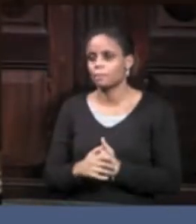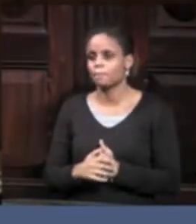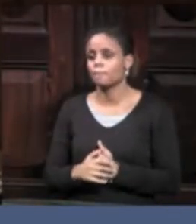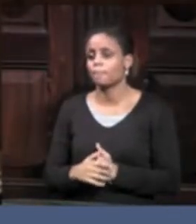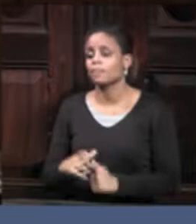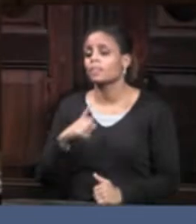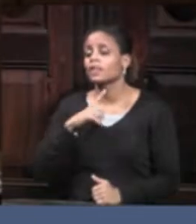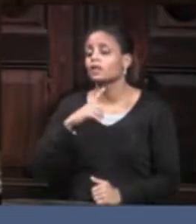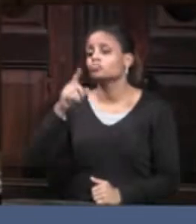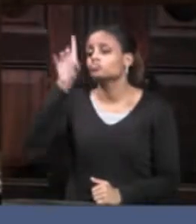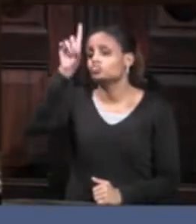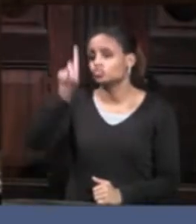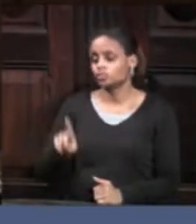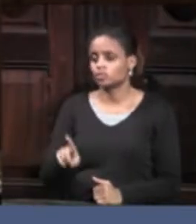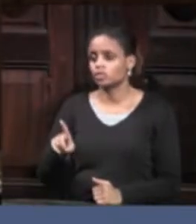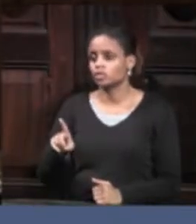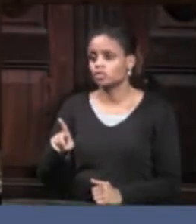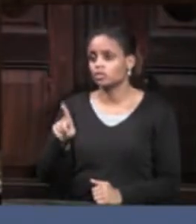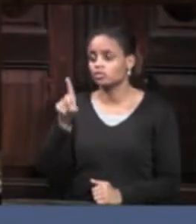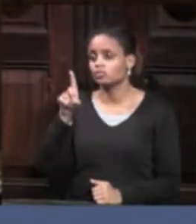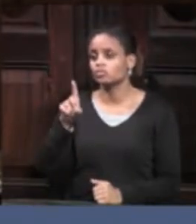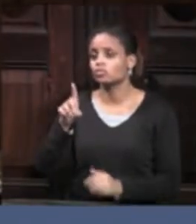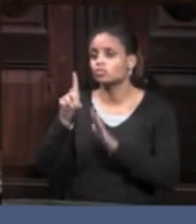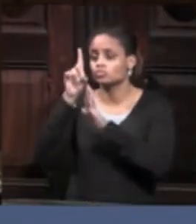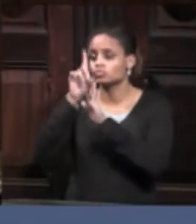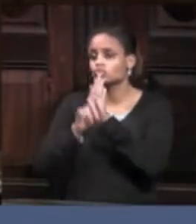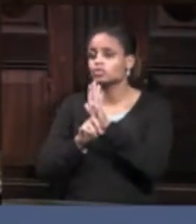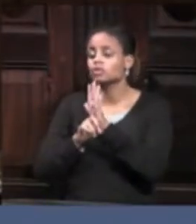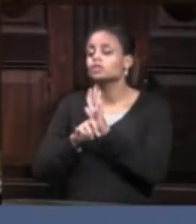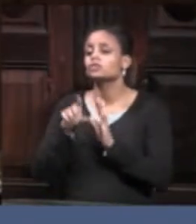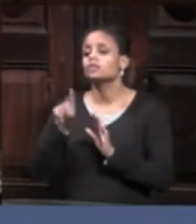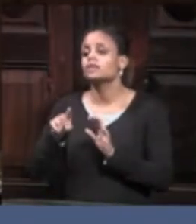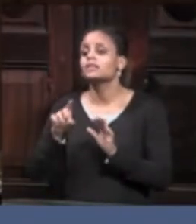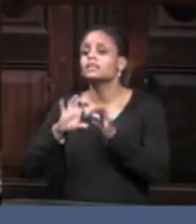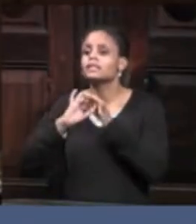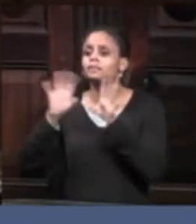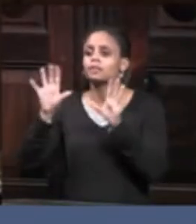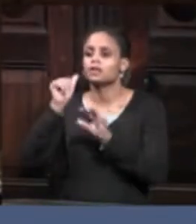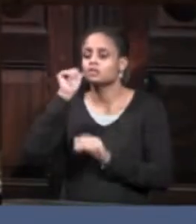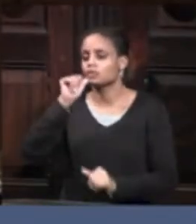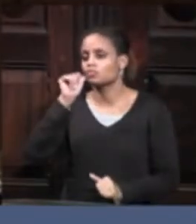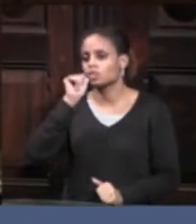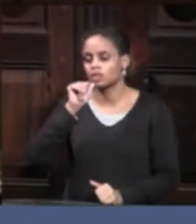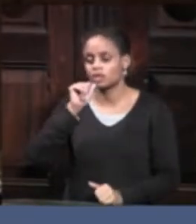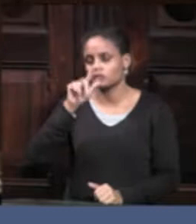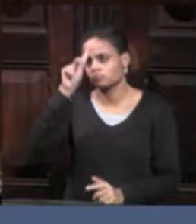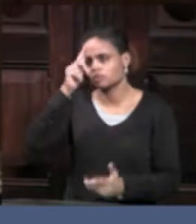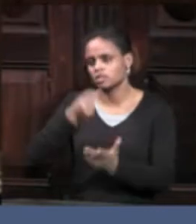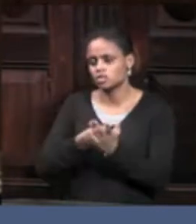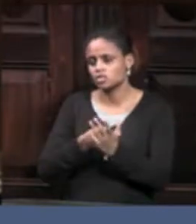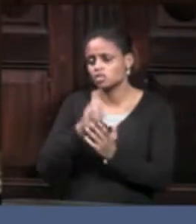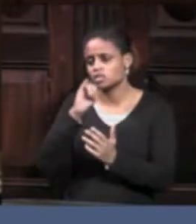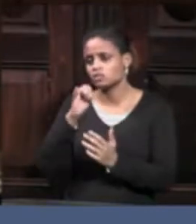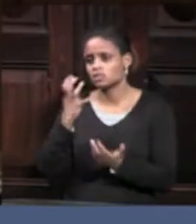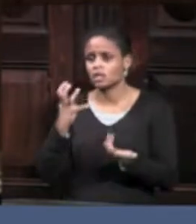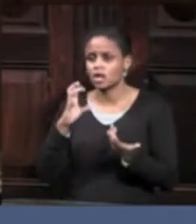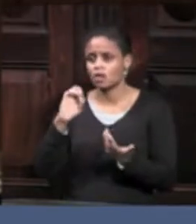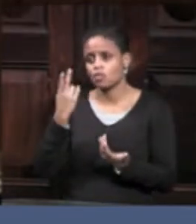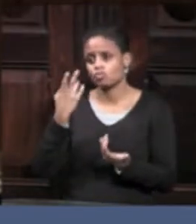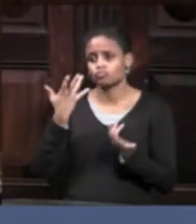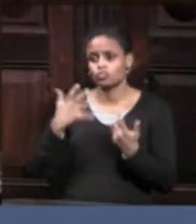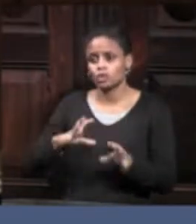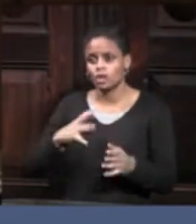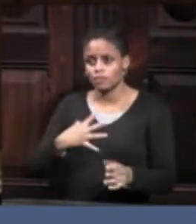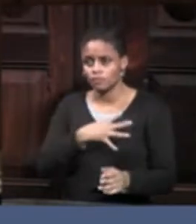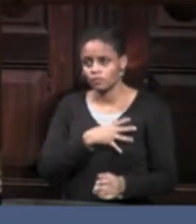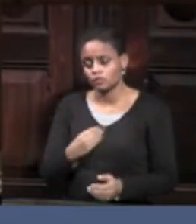de defesa da liberdade da mulher, que, no entendimento dos